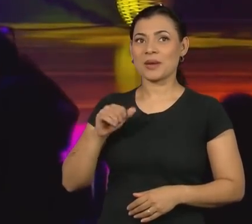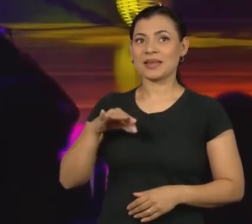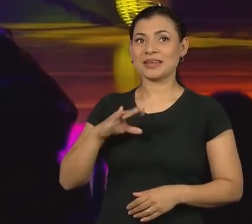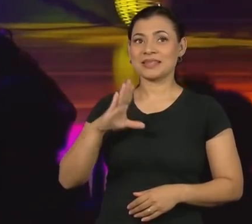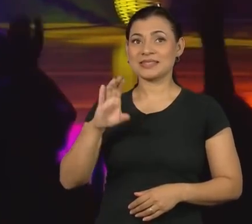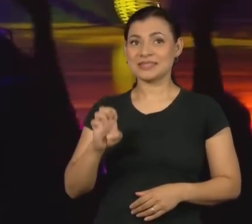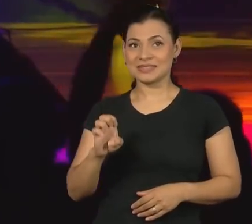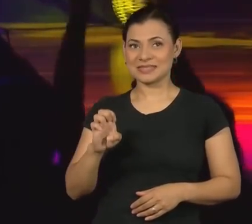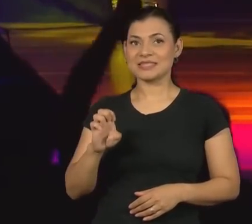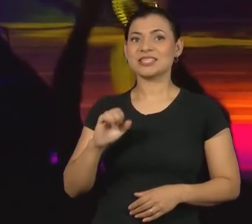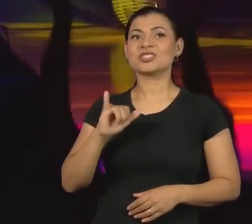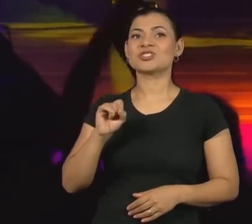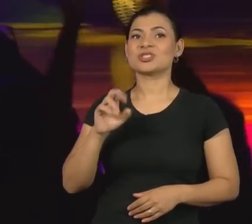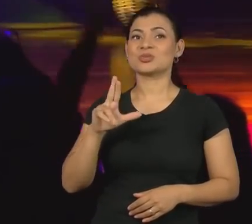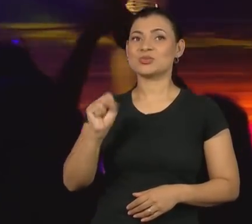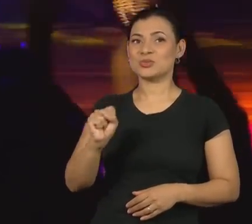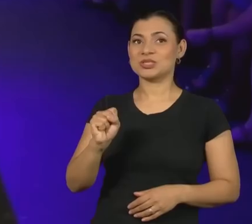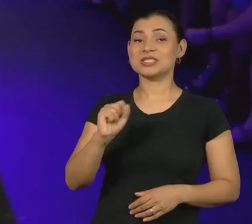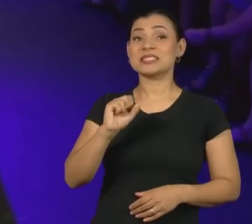Silva!